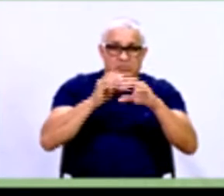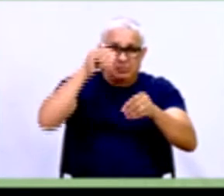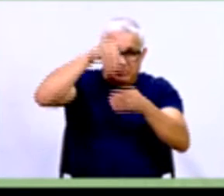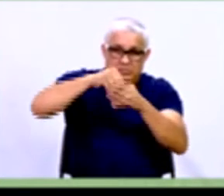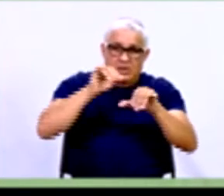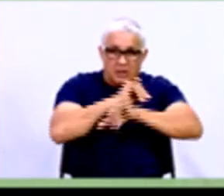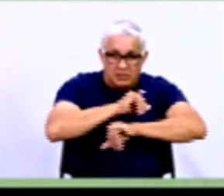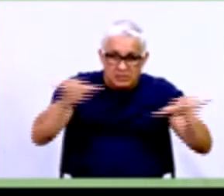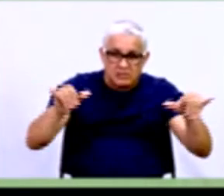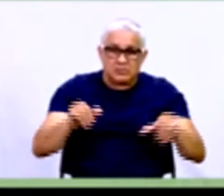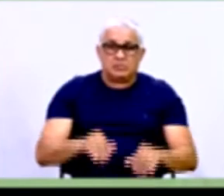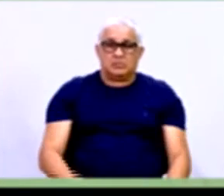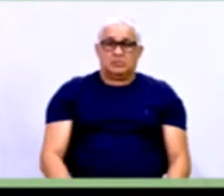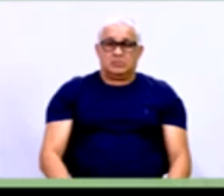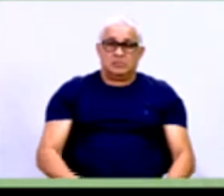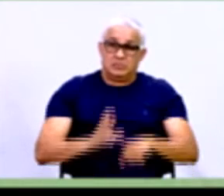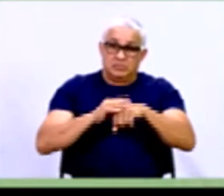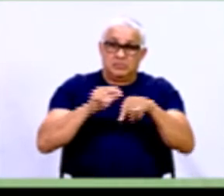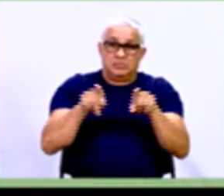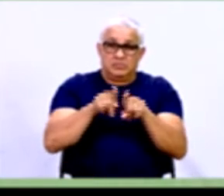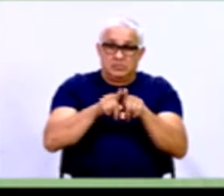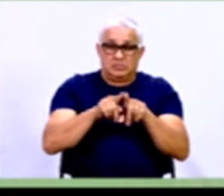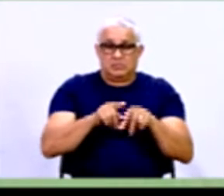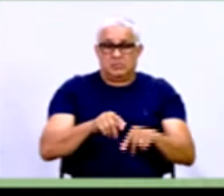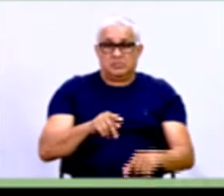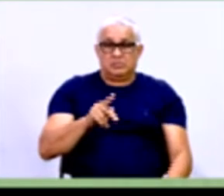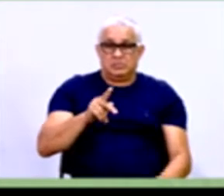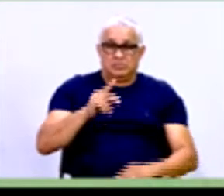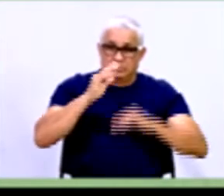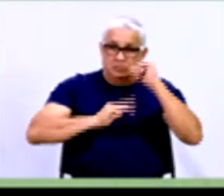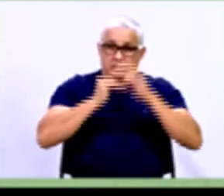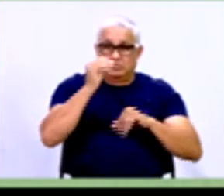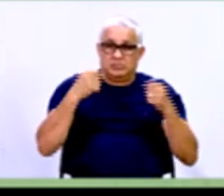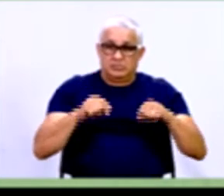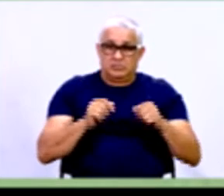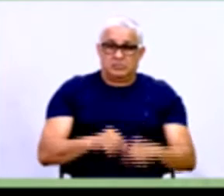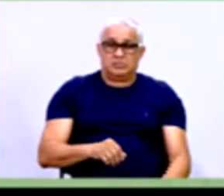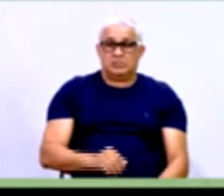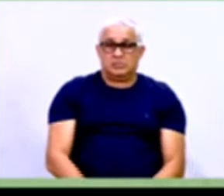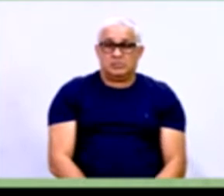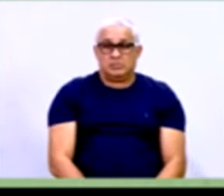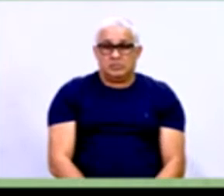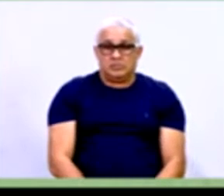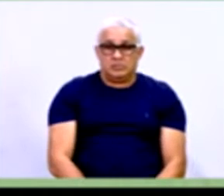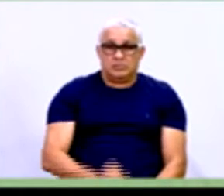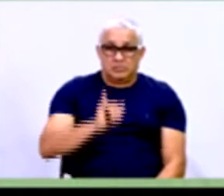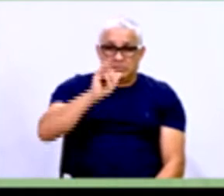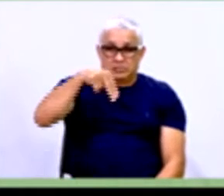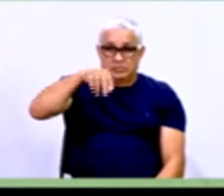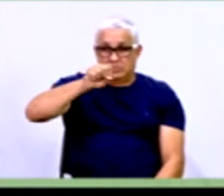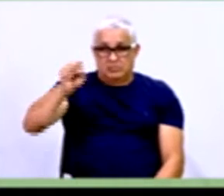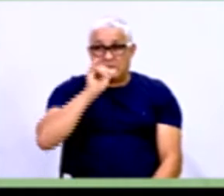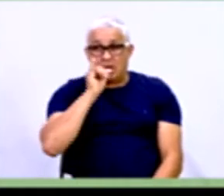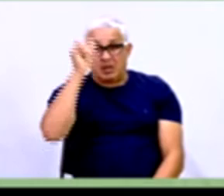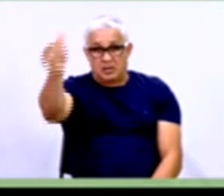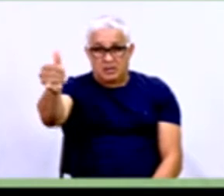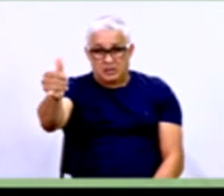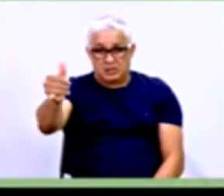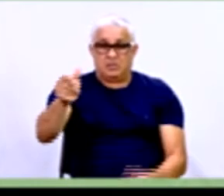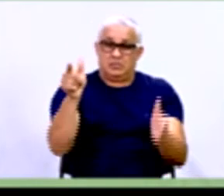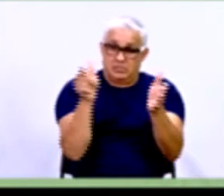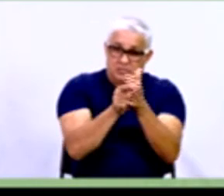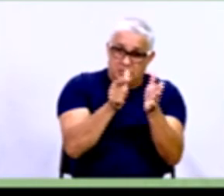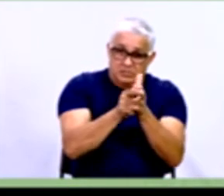trabalho ou doença profissional, ela deve ser feita ao Instituto Nacional de Seguro Social, INSS, num